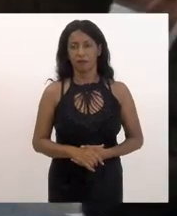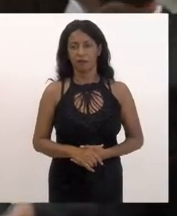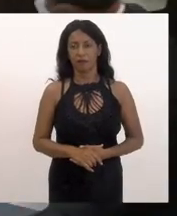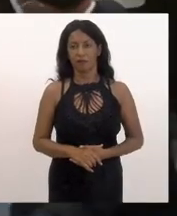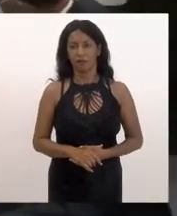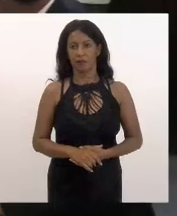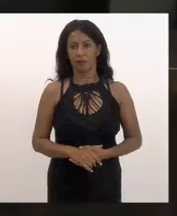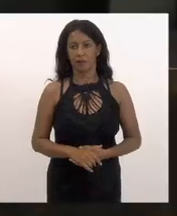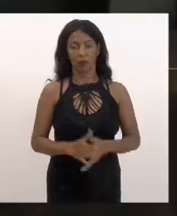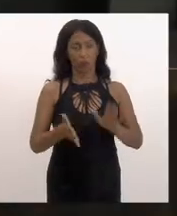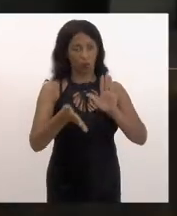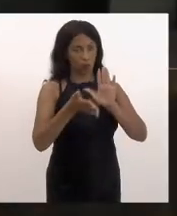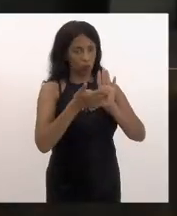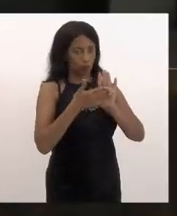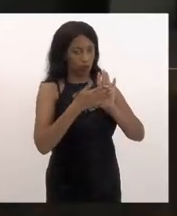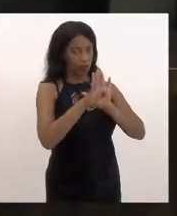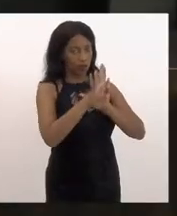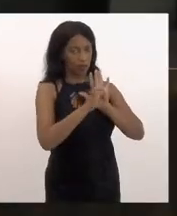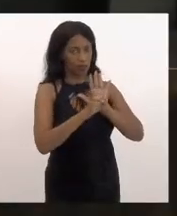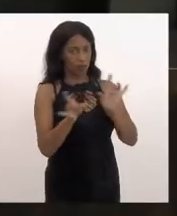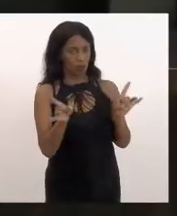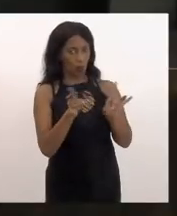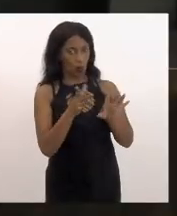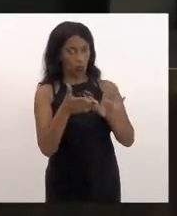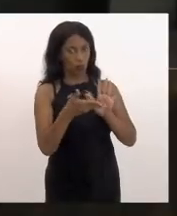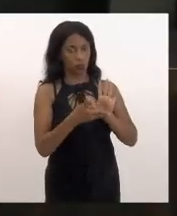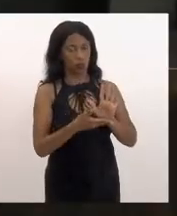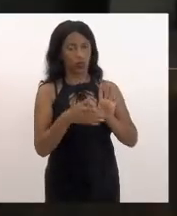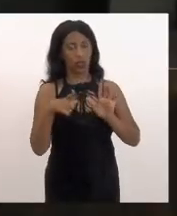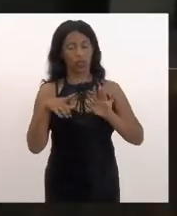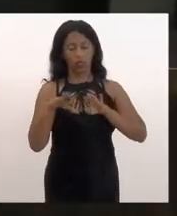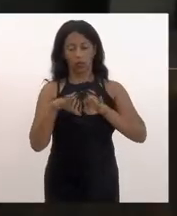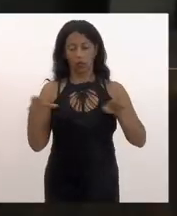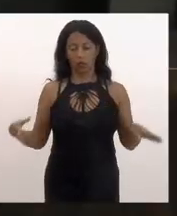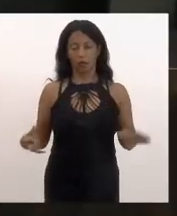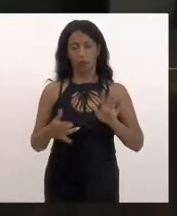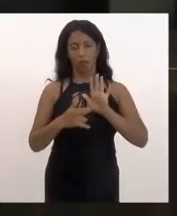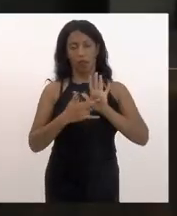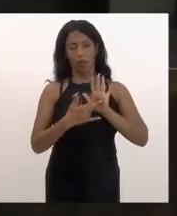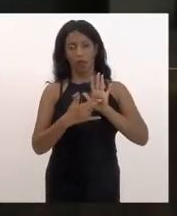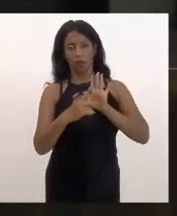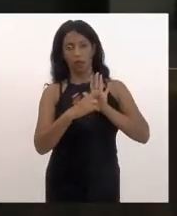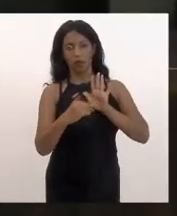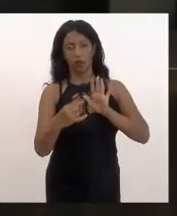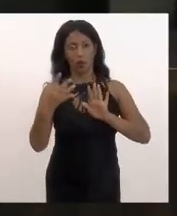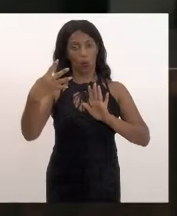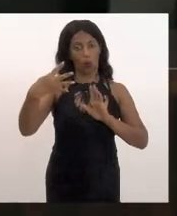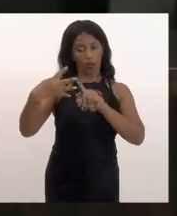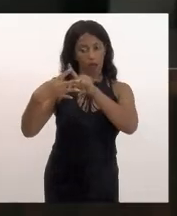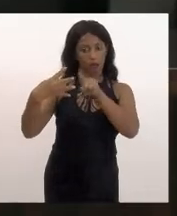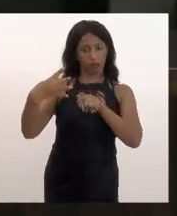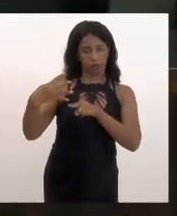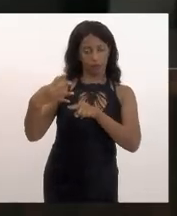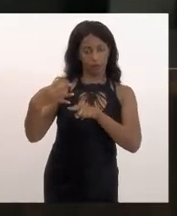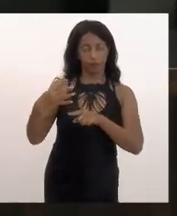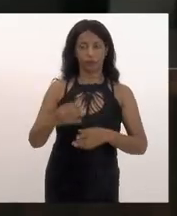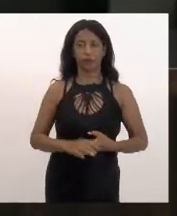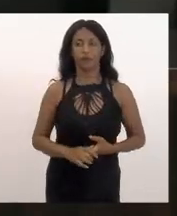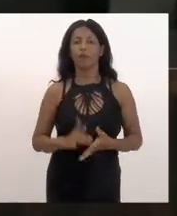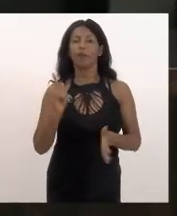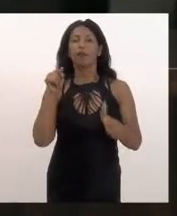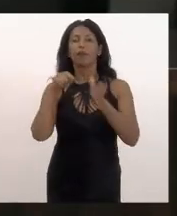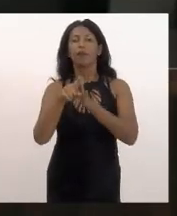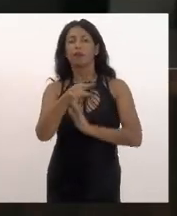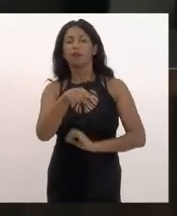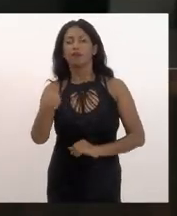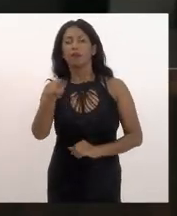Quais os pareceres sobre as emendas emitidas? Há sobre a mesa requerimento de destaque, 4 destaques. Pergunto a